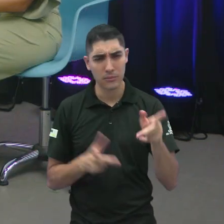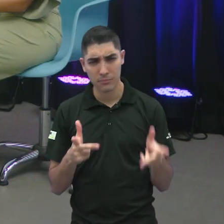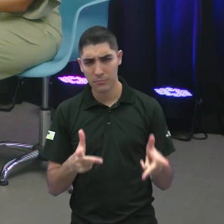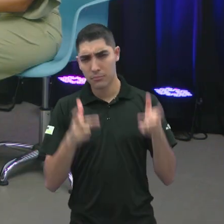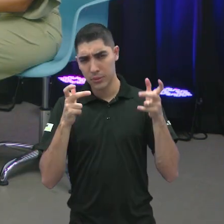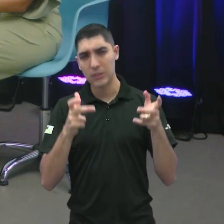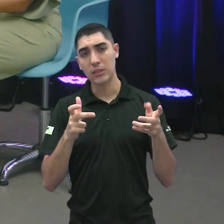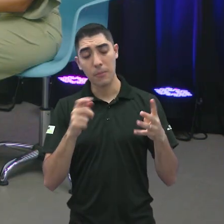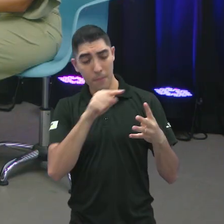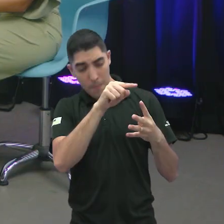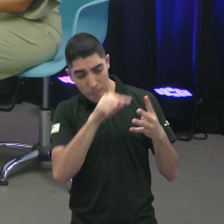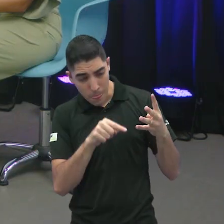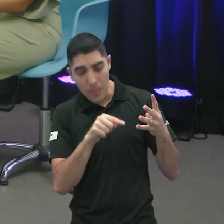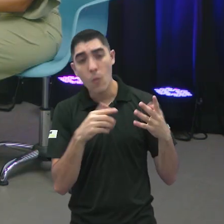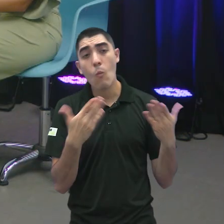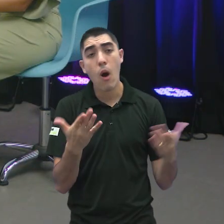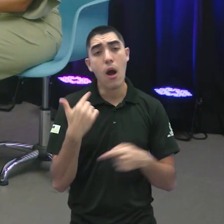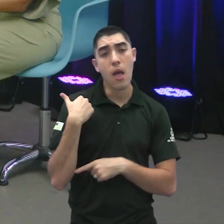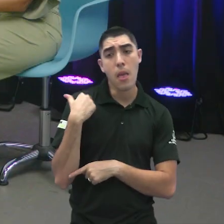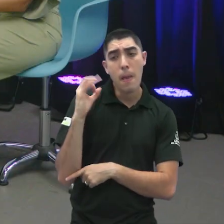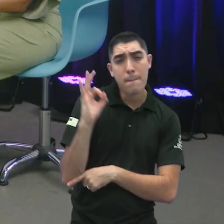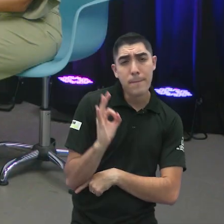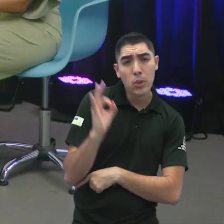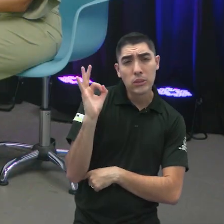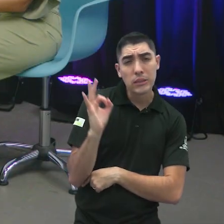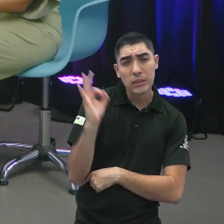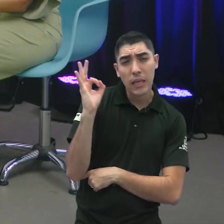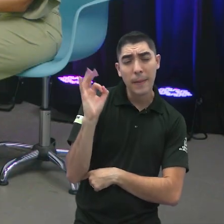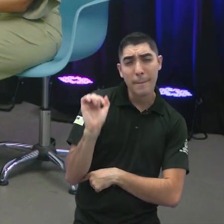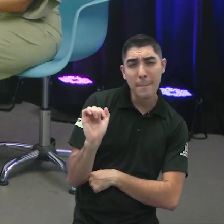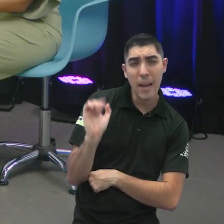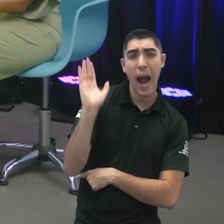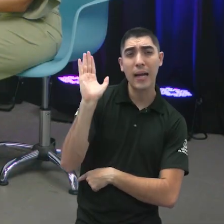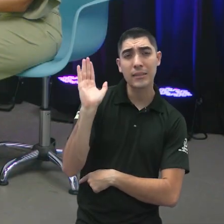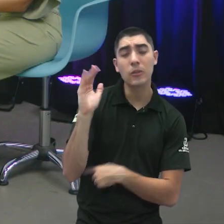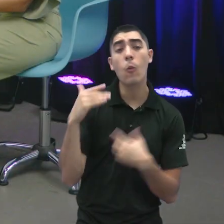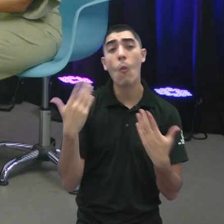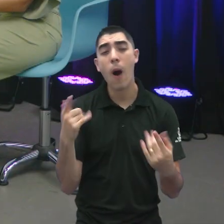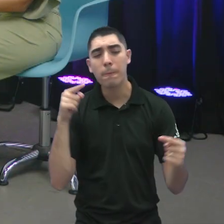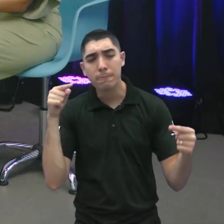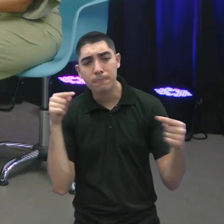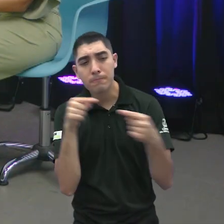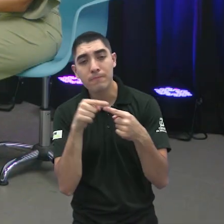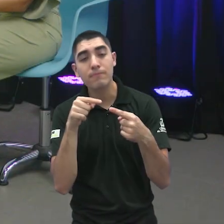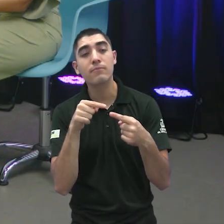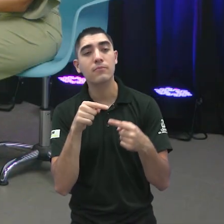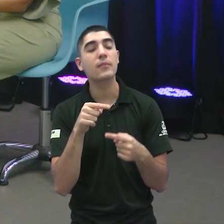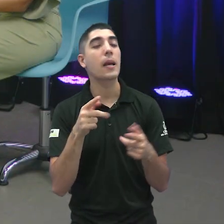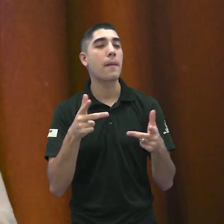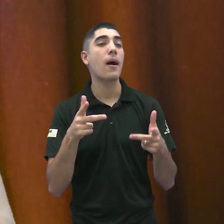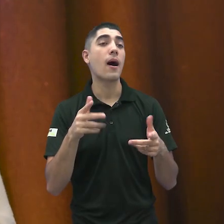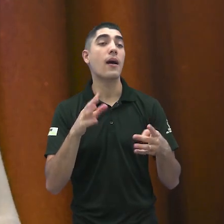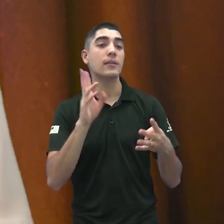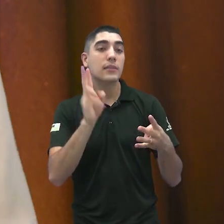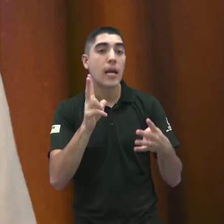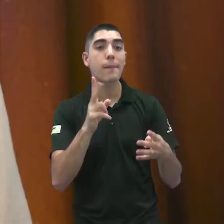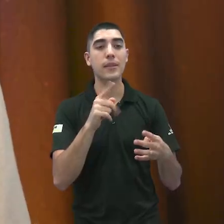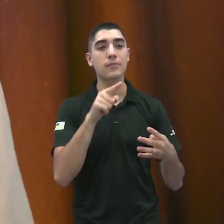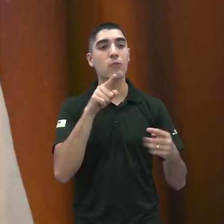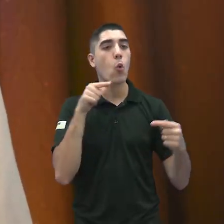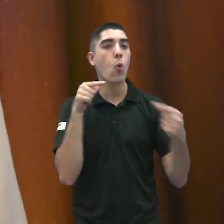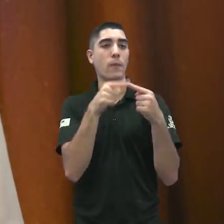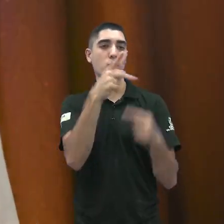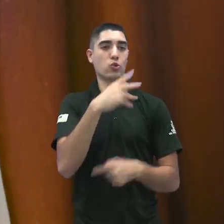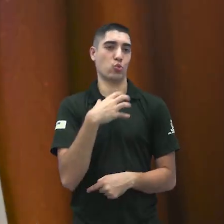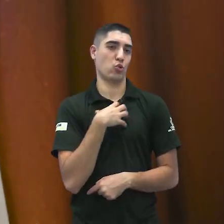o teu resultado, o teu maior percentual, porque a gente nunca é uma coisa só, sim, o teu maior percentual, ele vai sempre aparecer mais alto. Vai